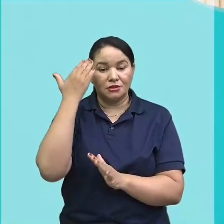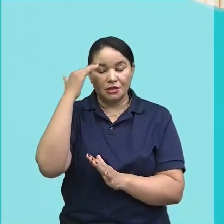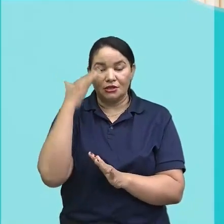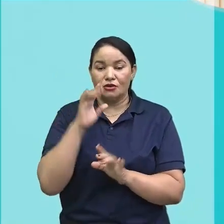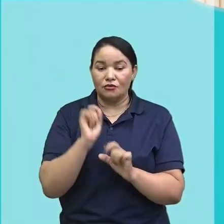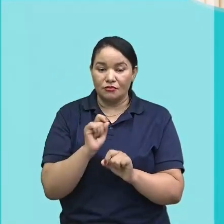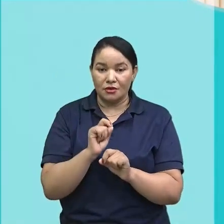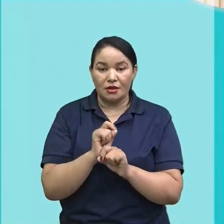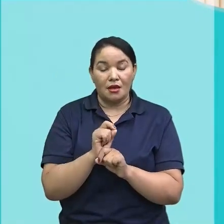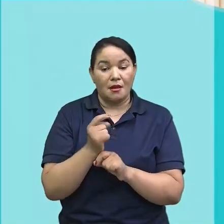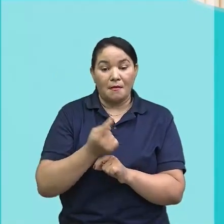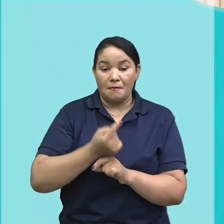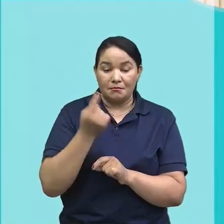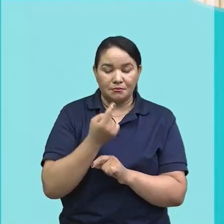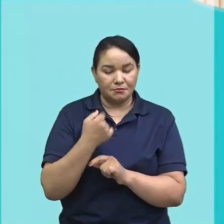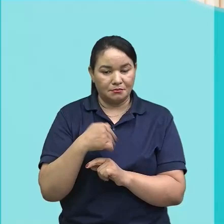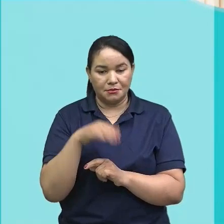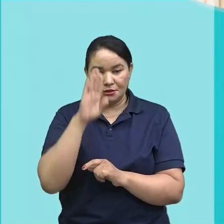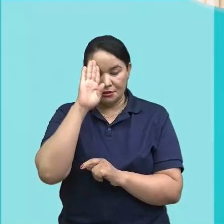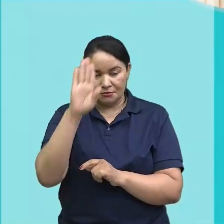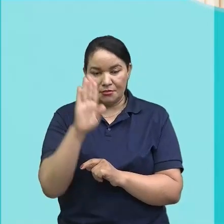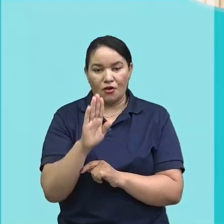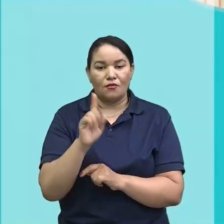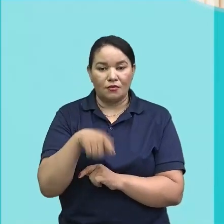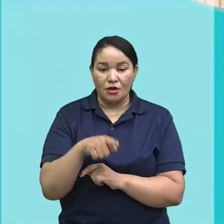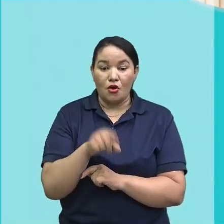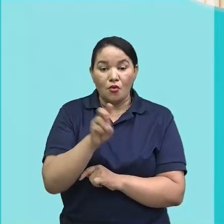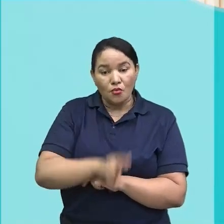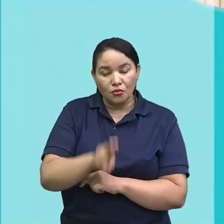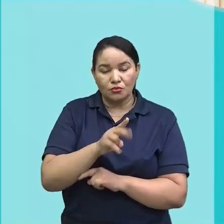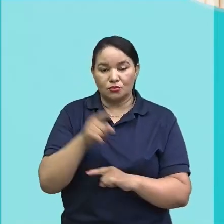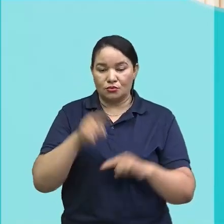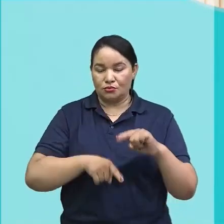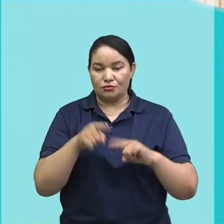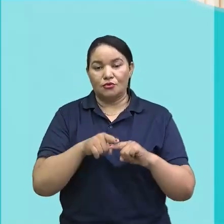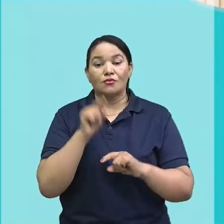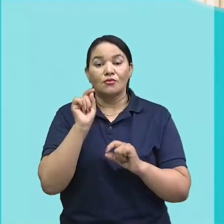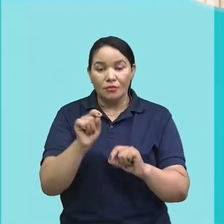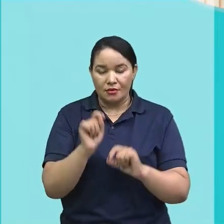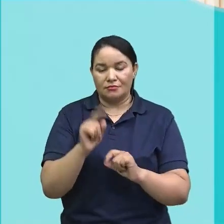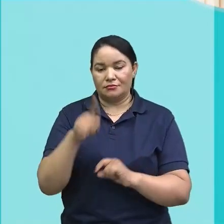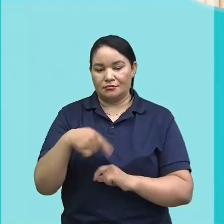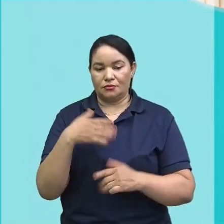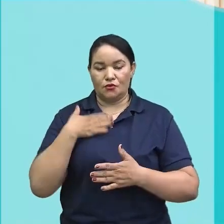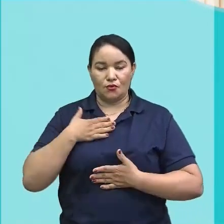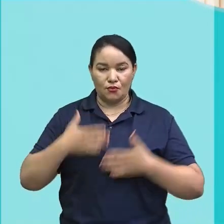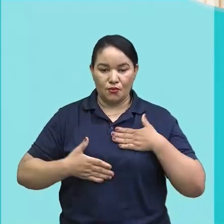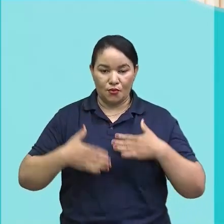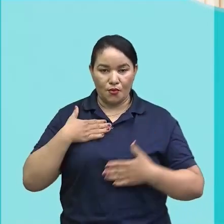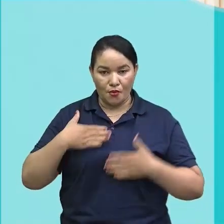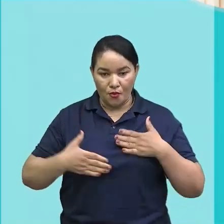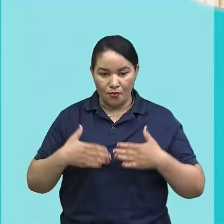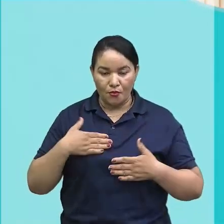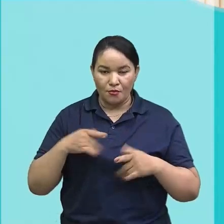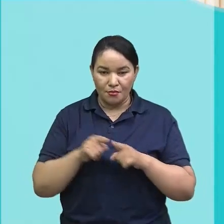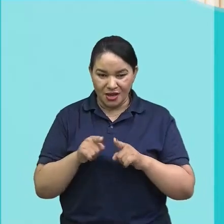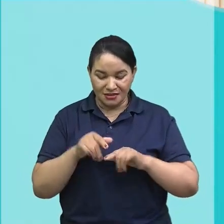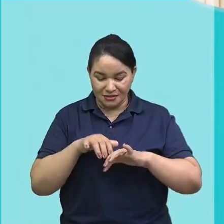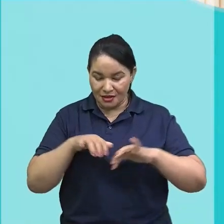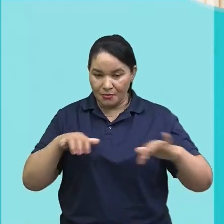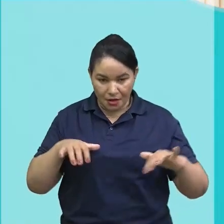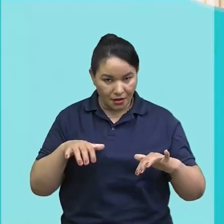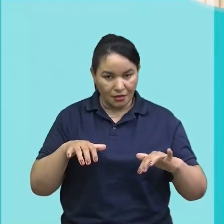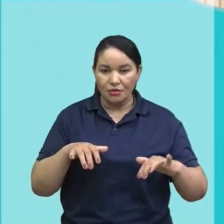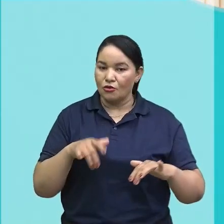seu instrumento principal, o corpo, mas aqui sem enxergar a dicotomia, vendo como uma